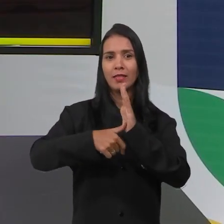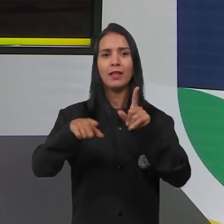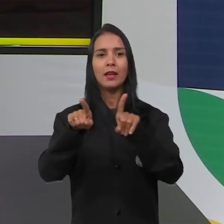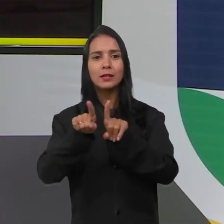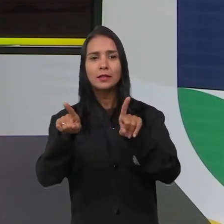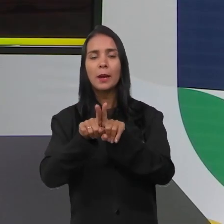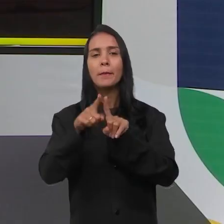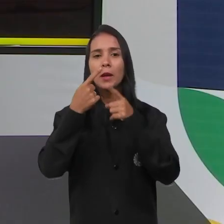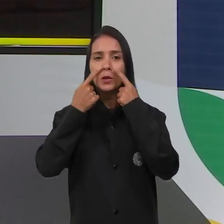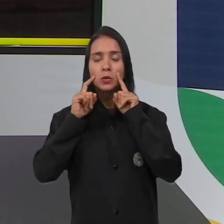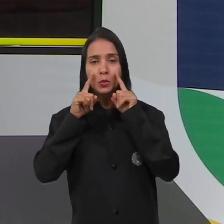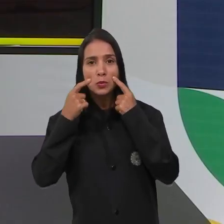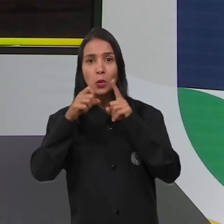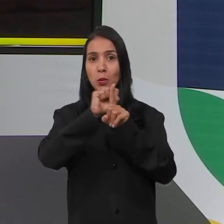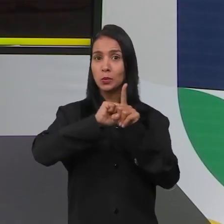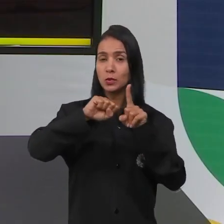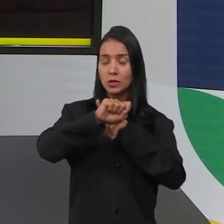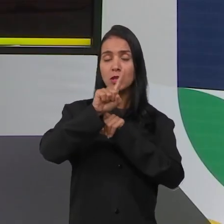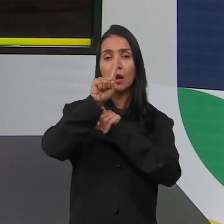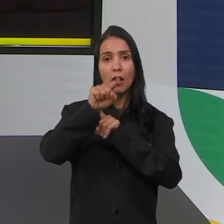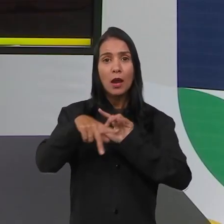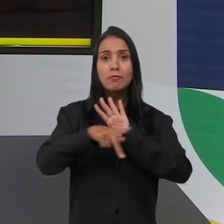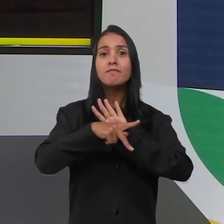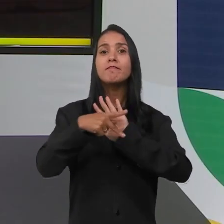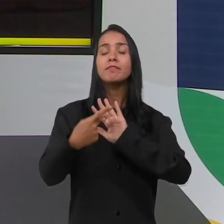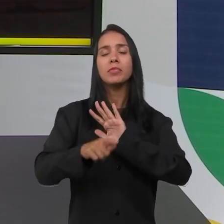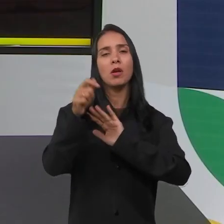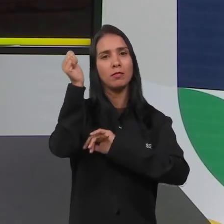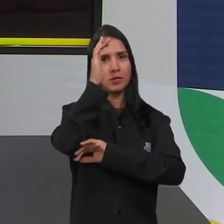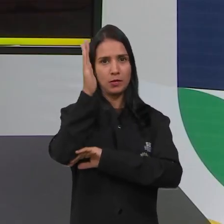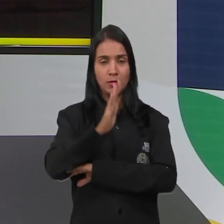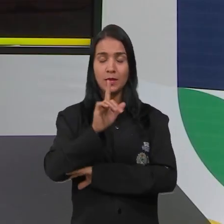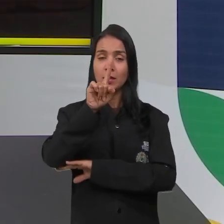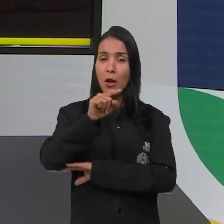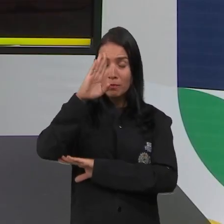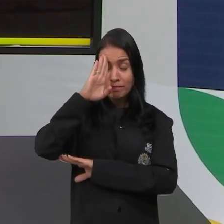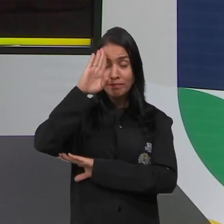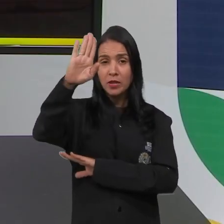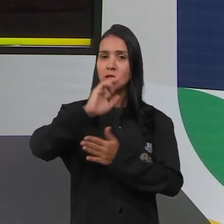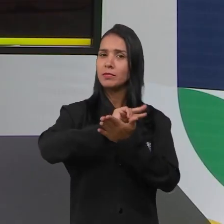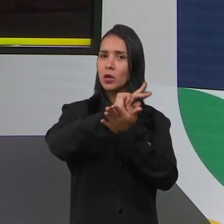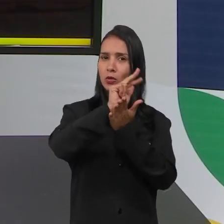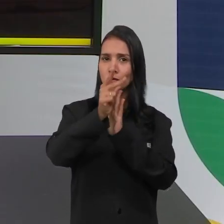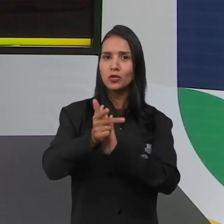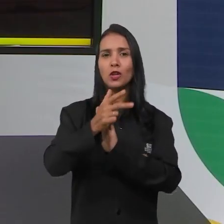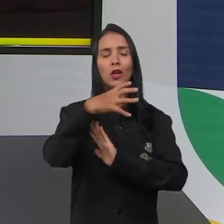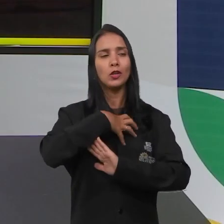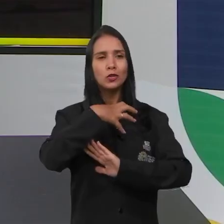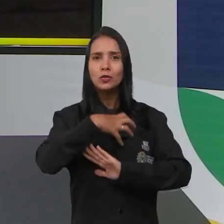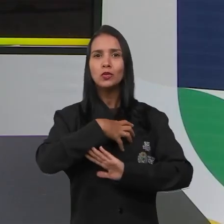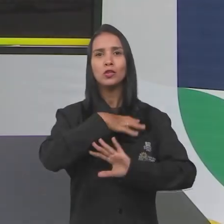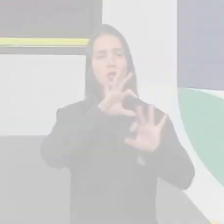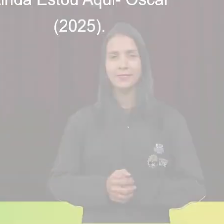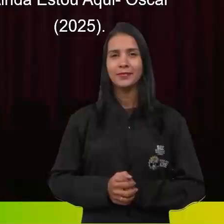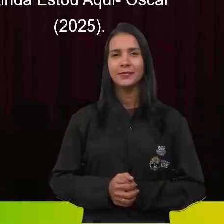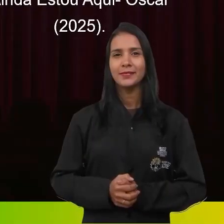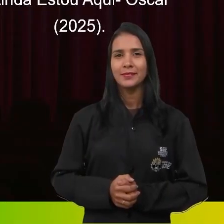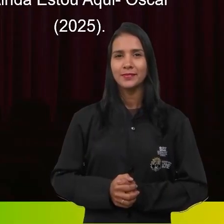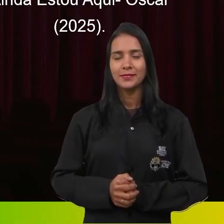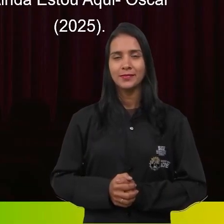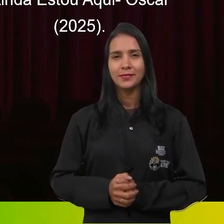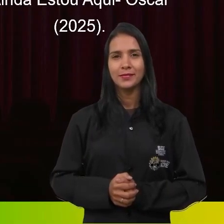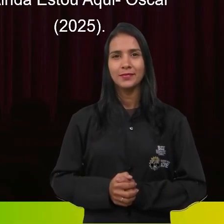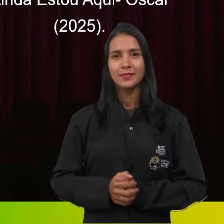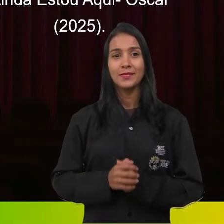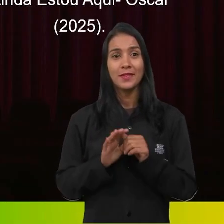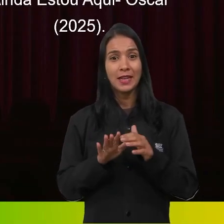social também são produções brasileiras, são os principais gêneros, estilos de filmes brasileiros.